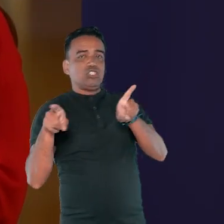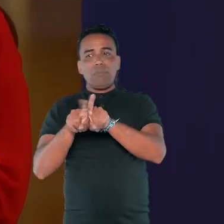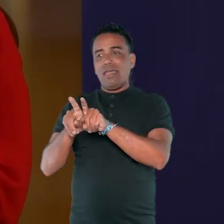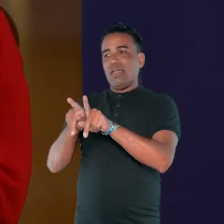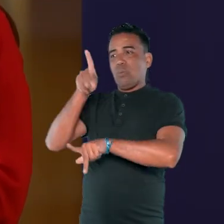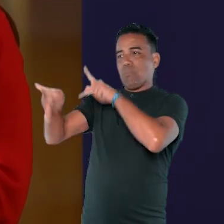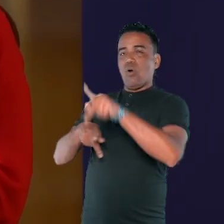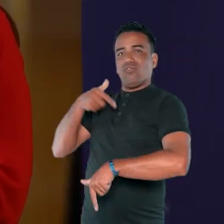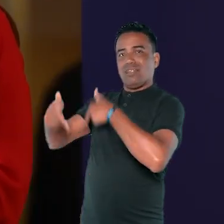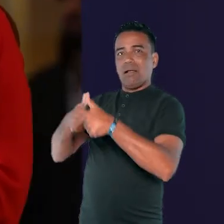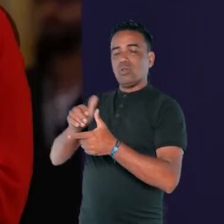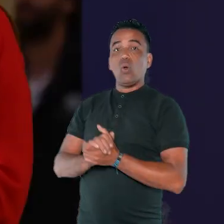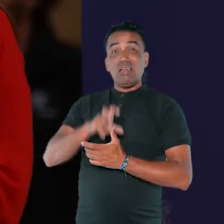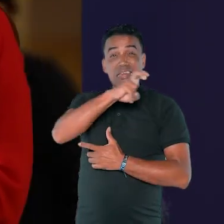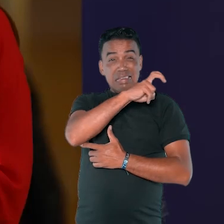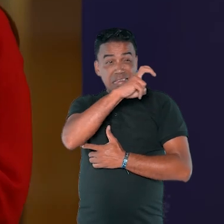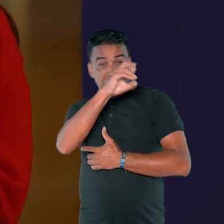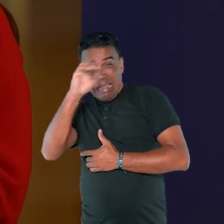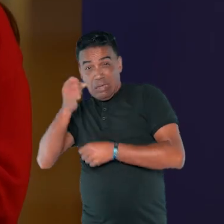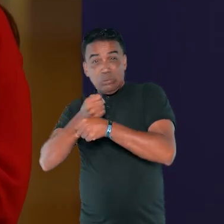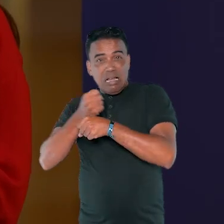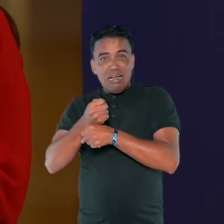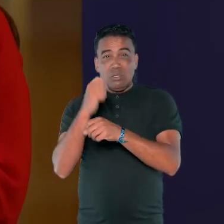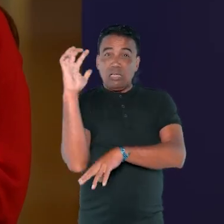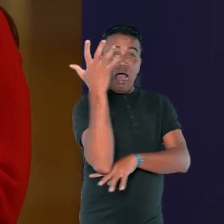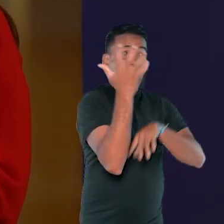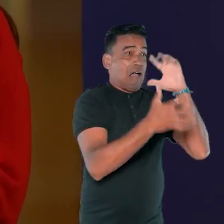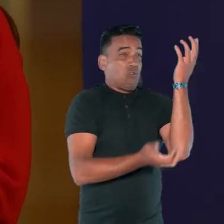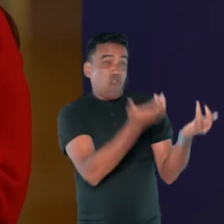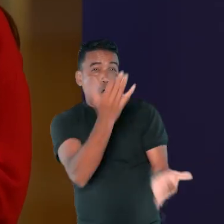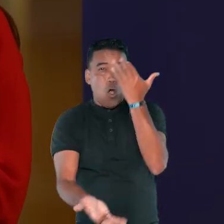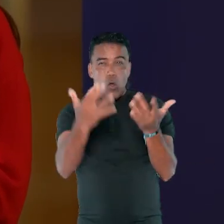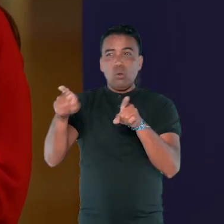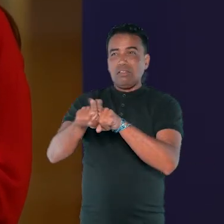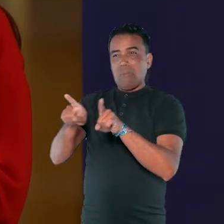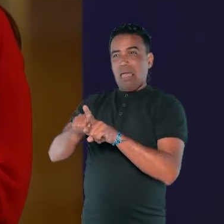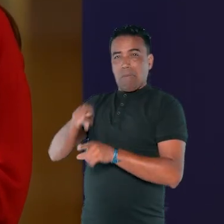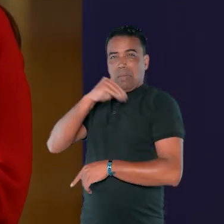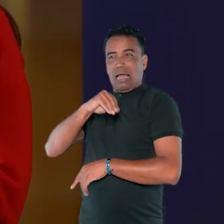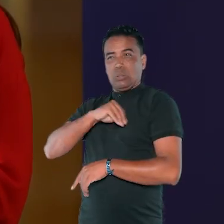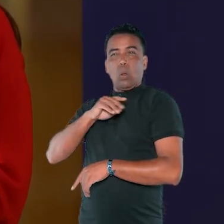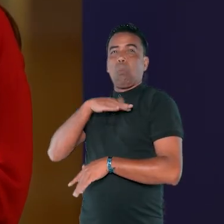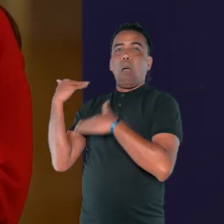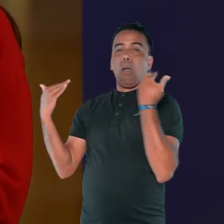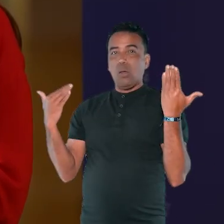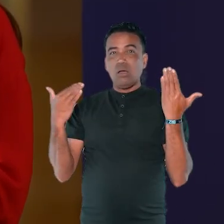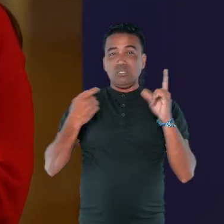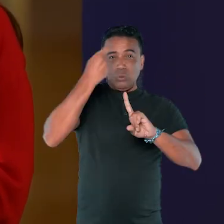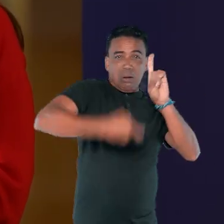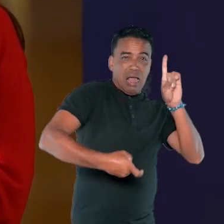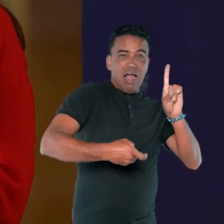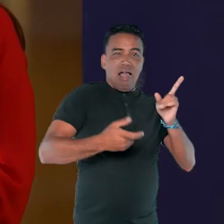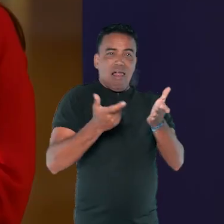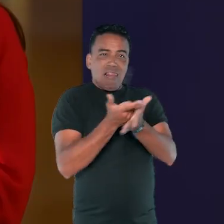anos queimamos árvores e hereges. Há 500 anos estupramos livros e mulheres.